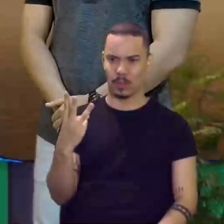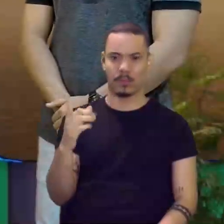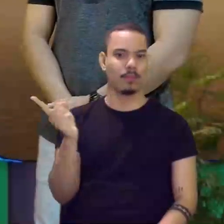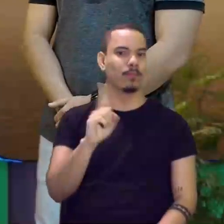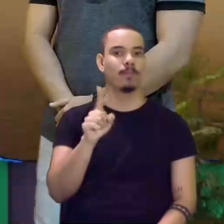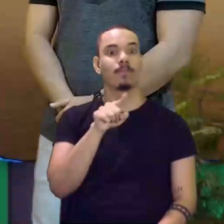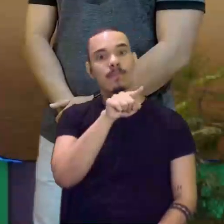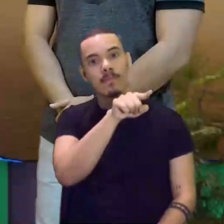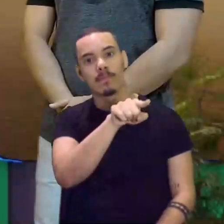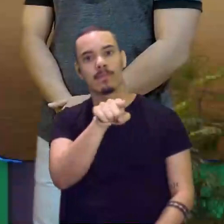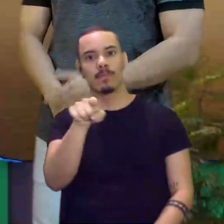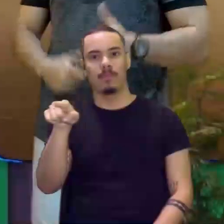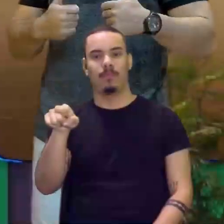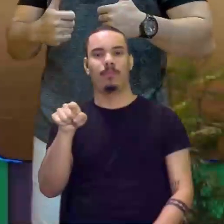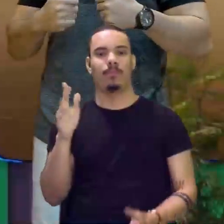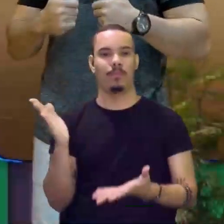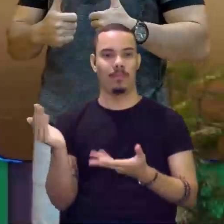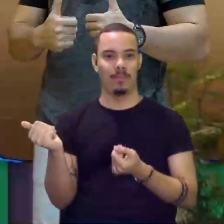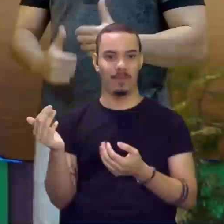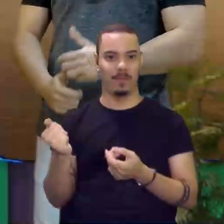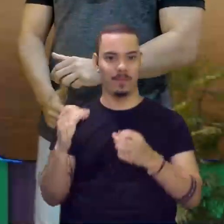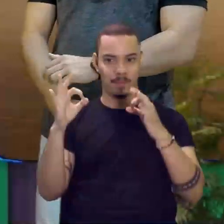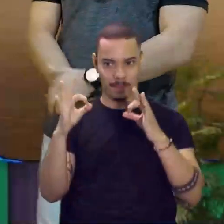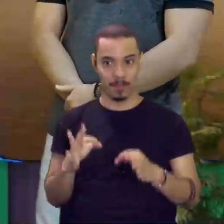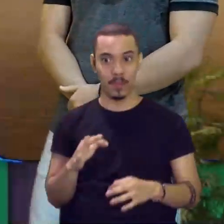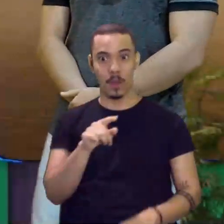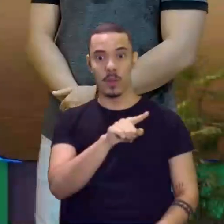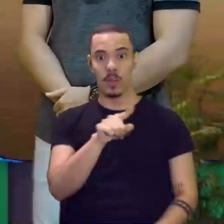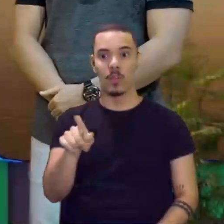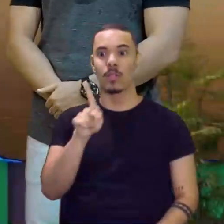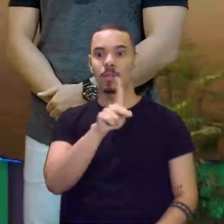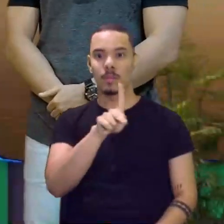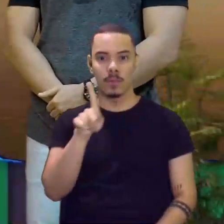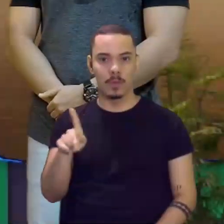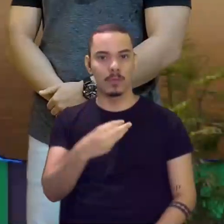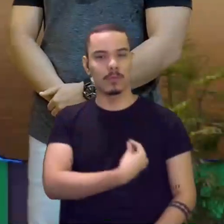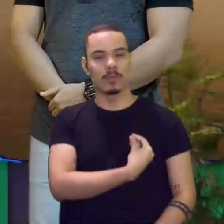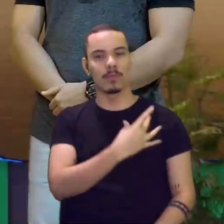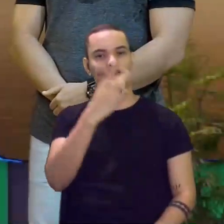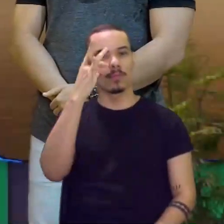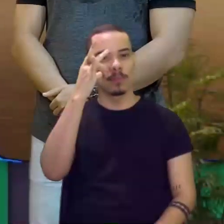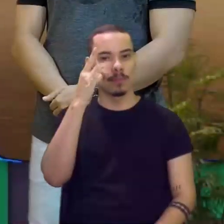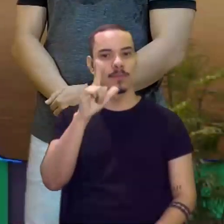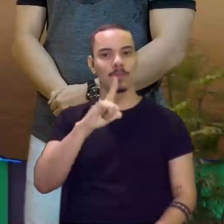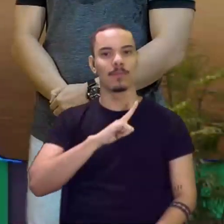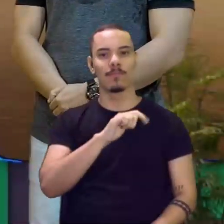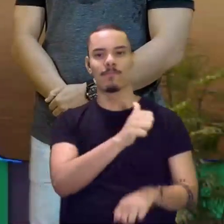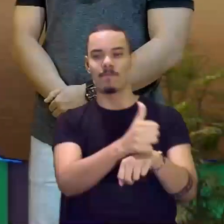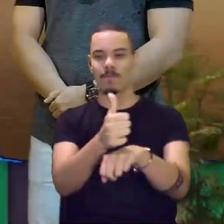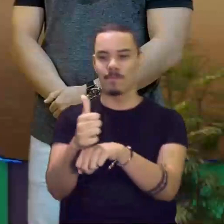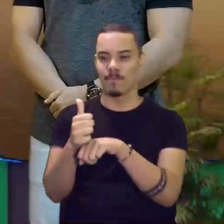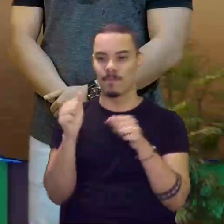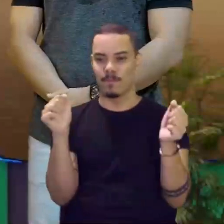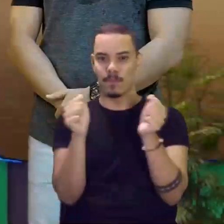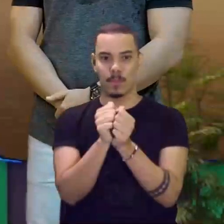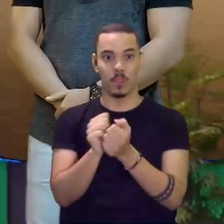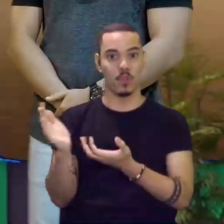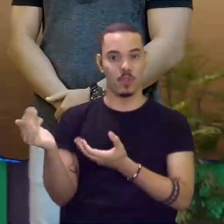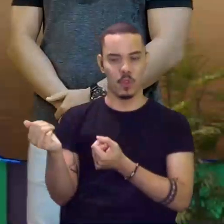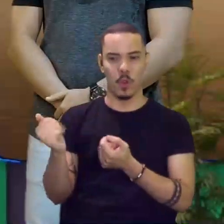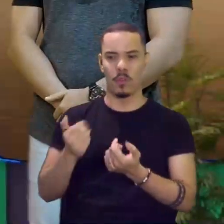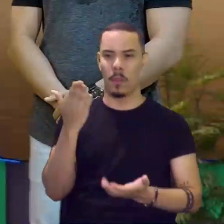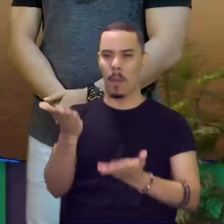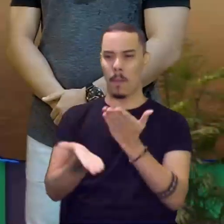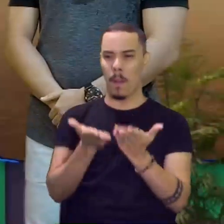São vocês, meus queridos jovens. Exatamente. São vocês, professores, que estão aí nos seus devidos lugares com esses jovens